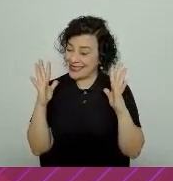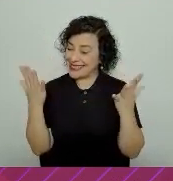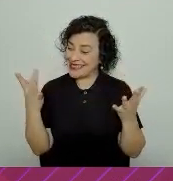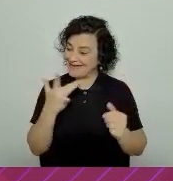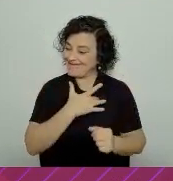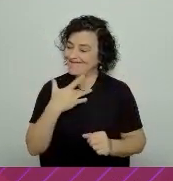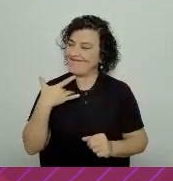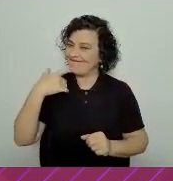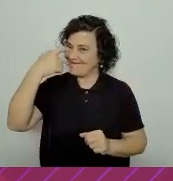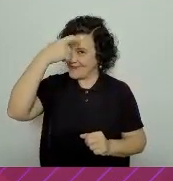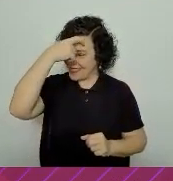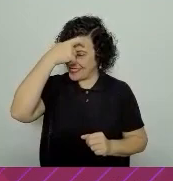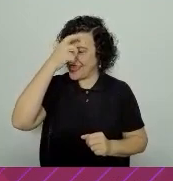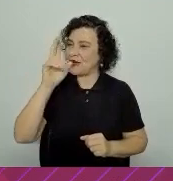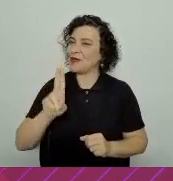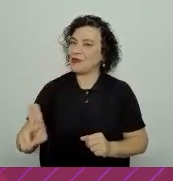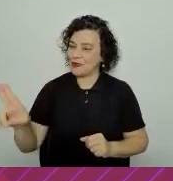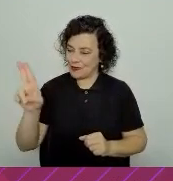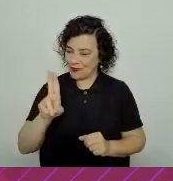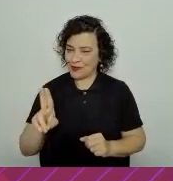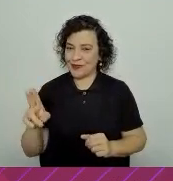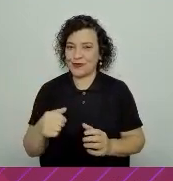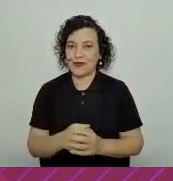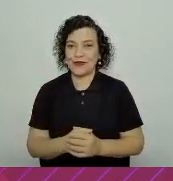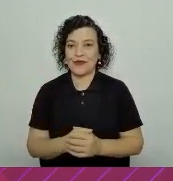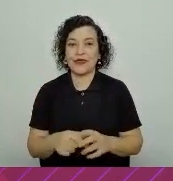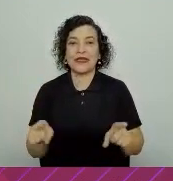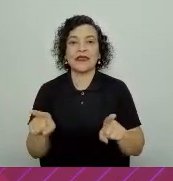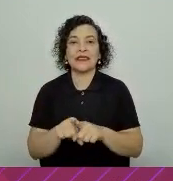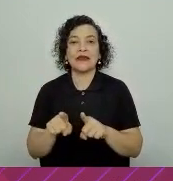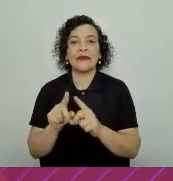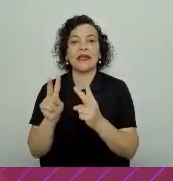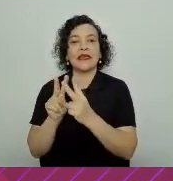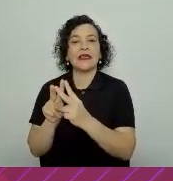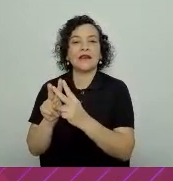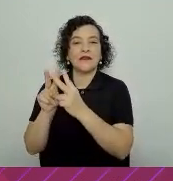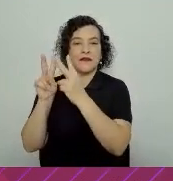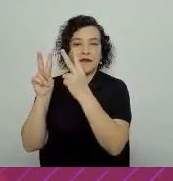usuários a parte de virtual